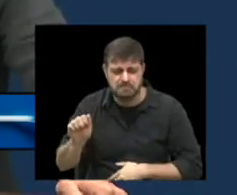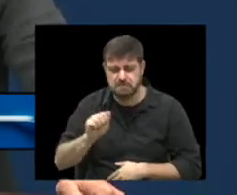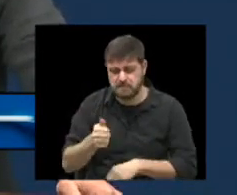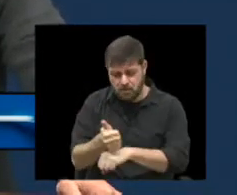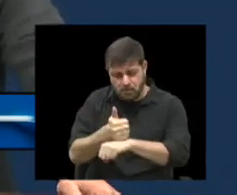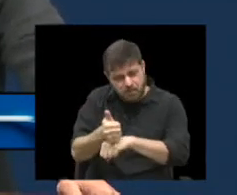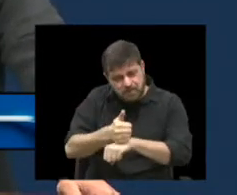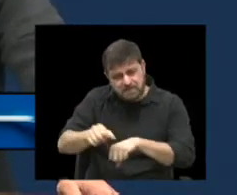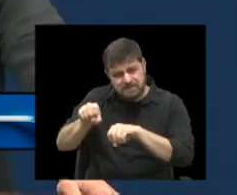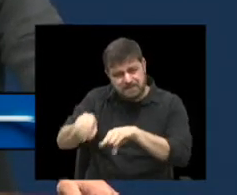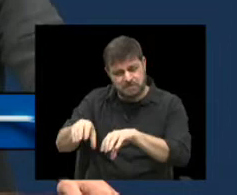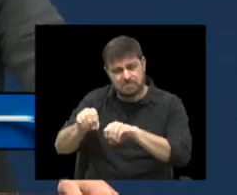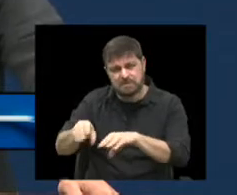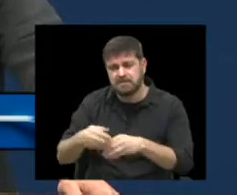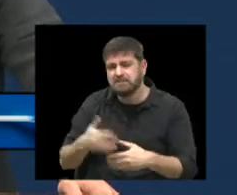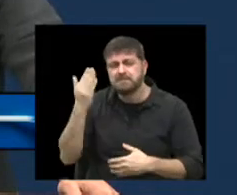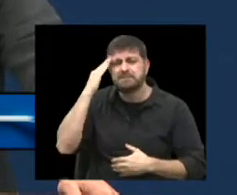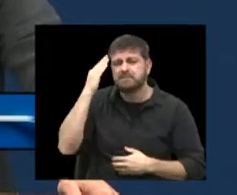educadores,